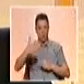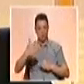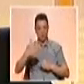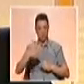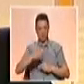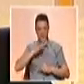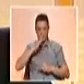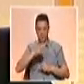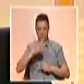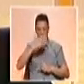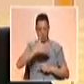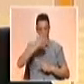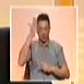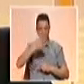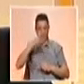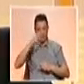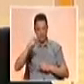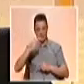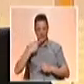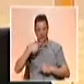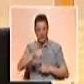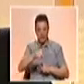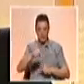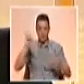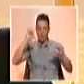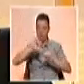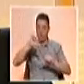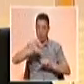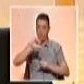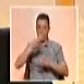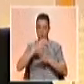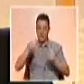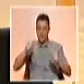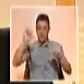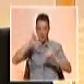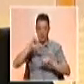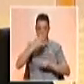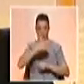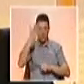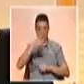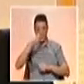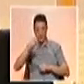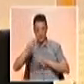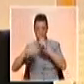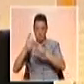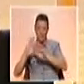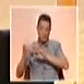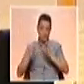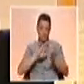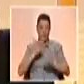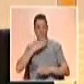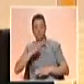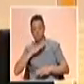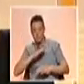referiam cerca de um terço dos nossos rios estão em má qualidade, um terço tem em boa, excelente, e outro terço tem